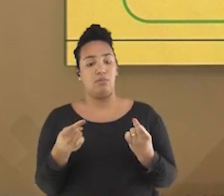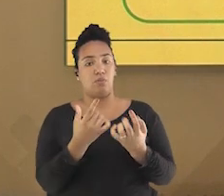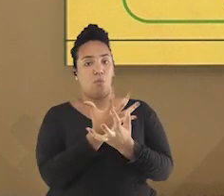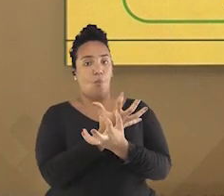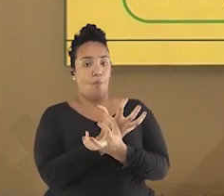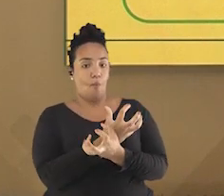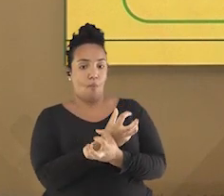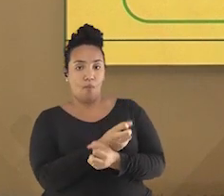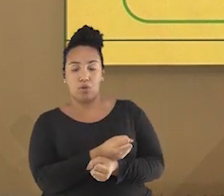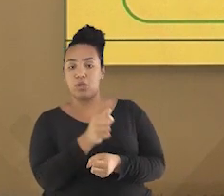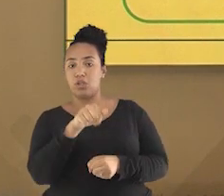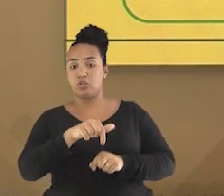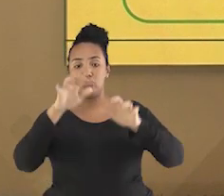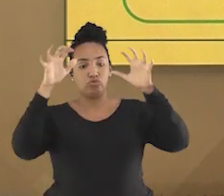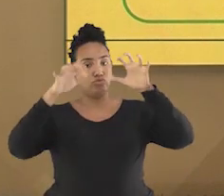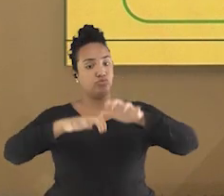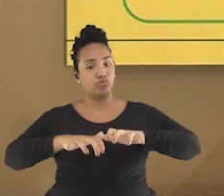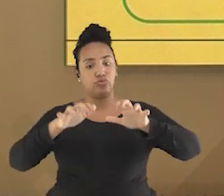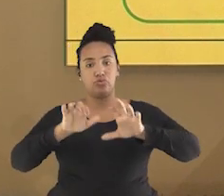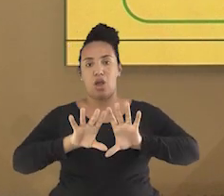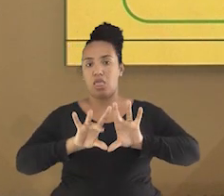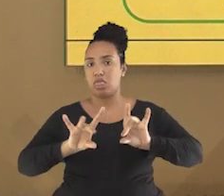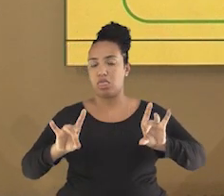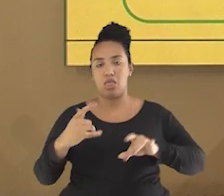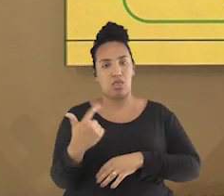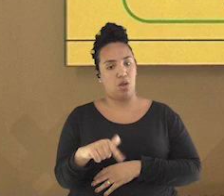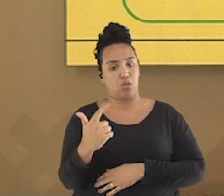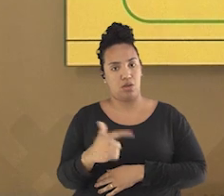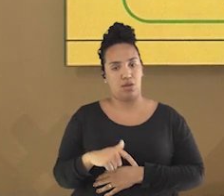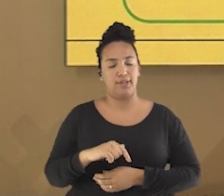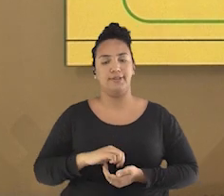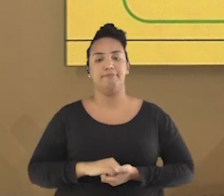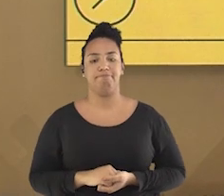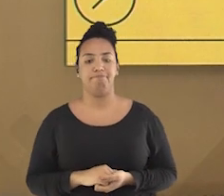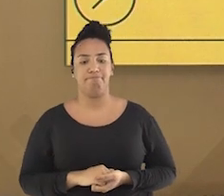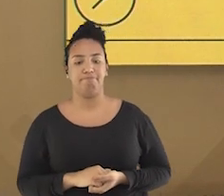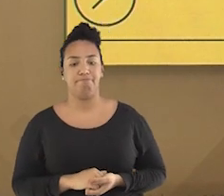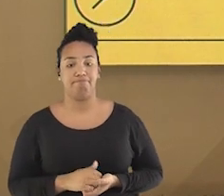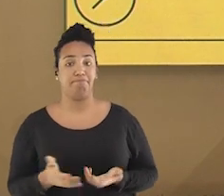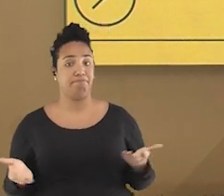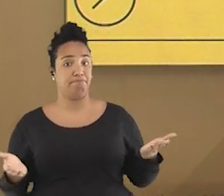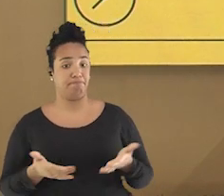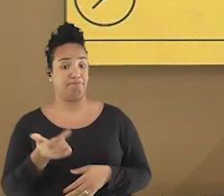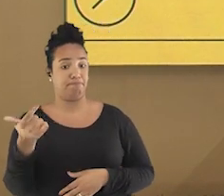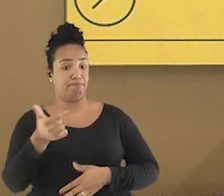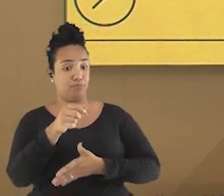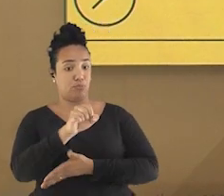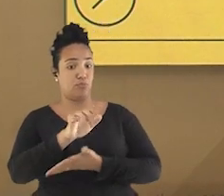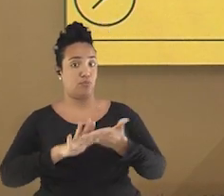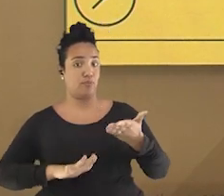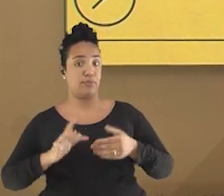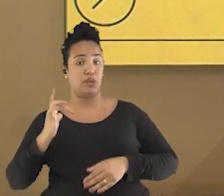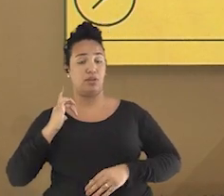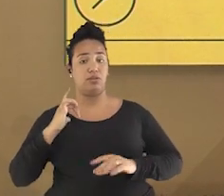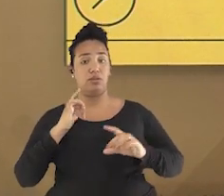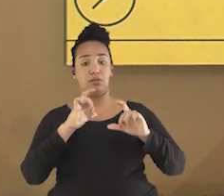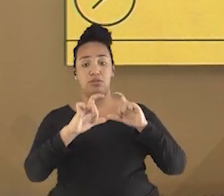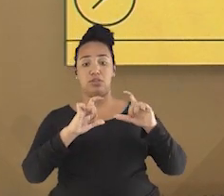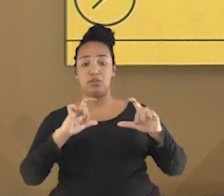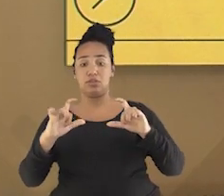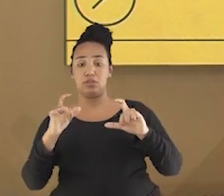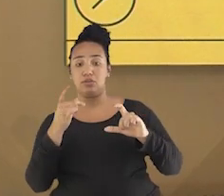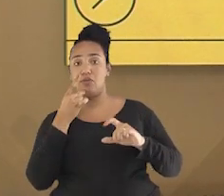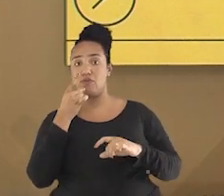há tanta chuva e umidade. Aqui nessa atividade tem uma charge que